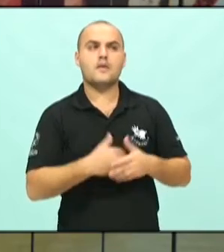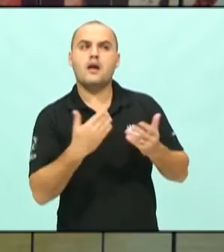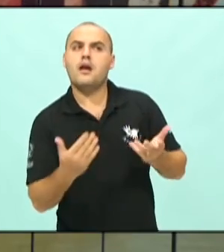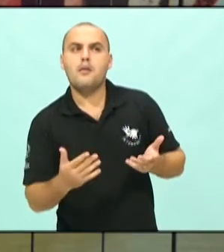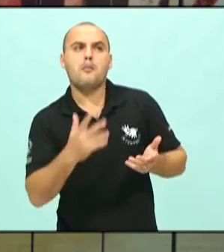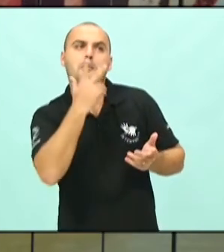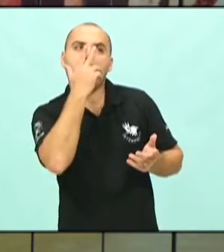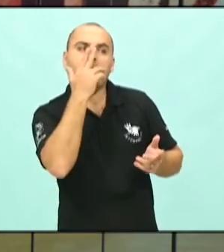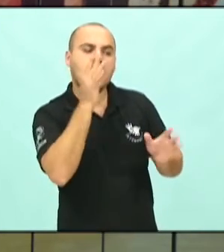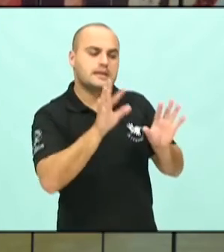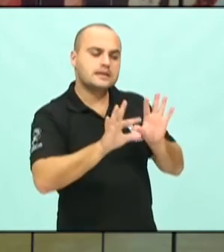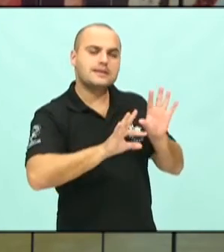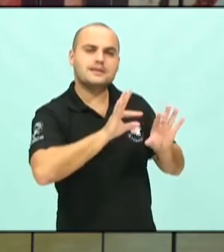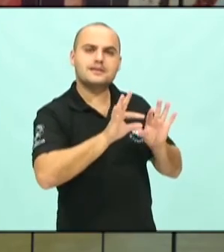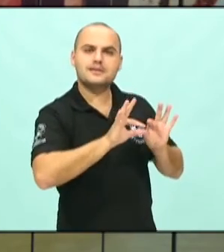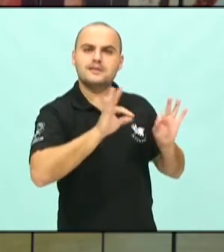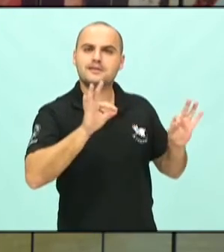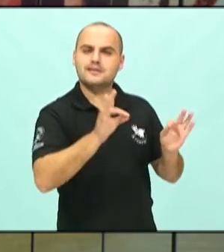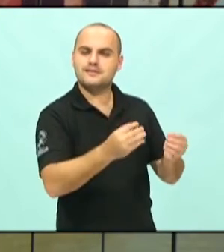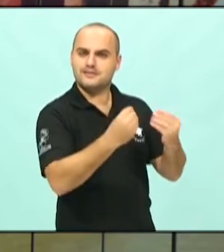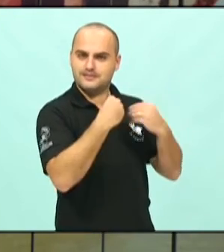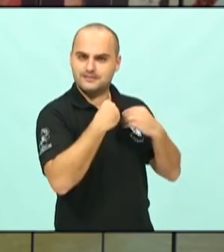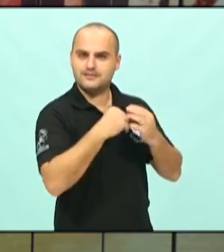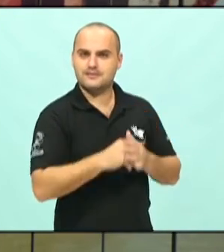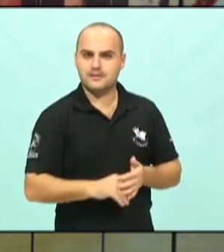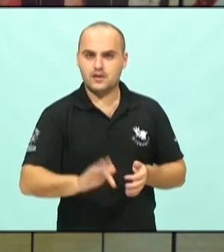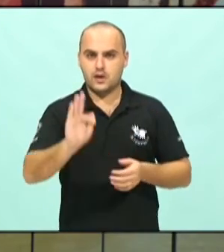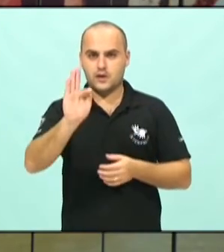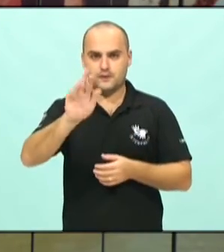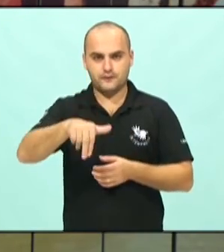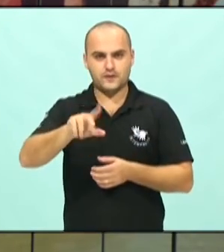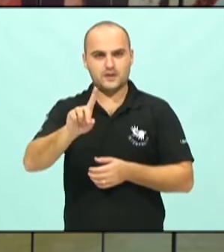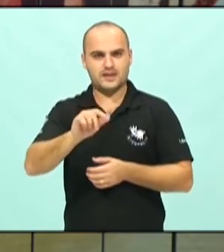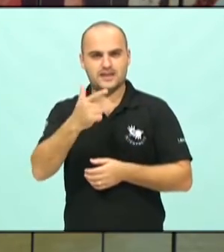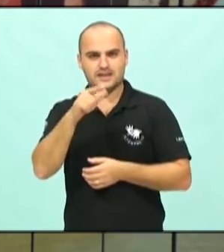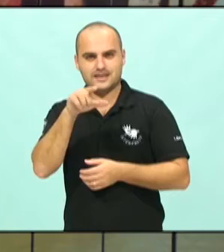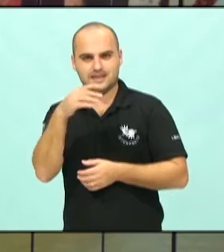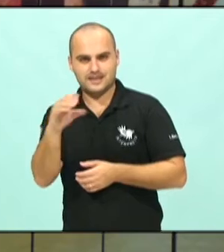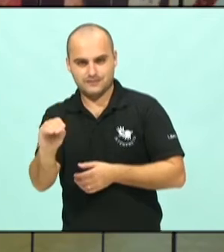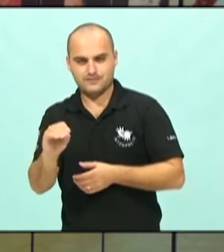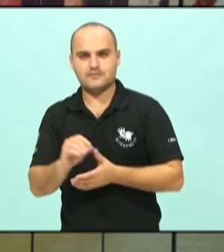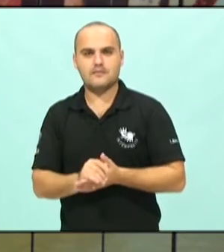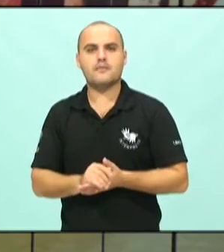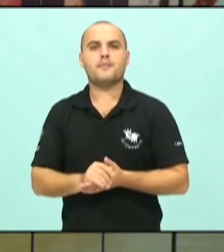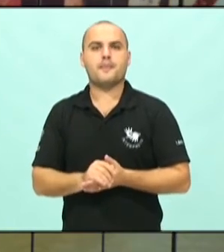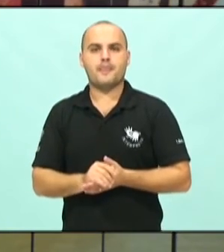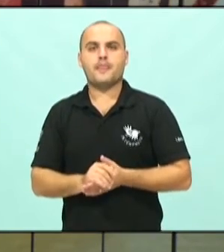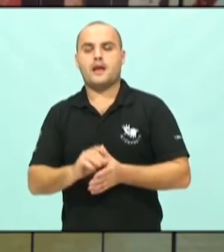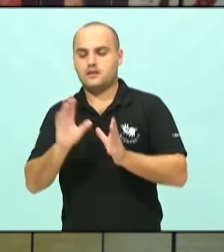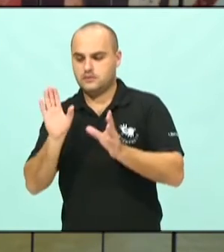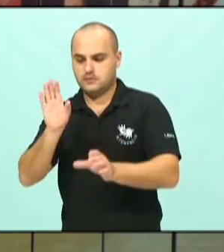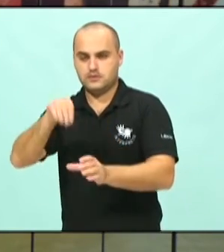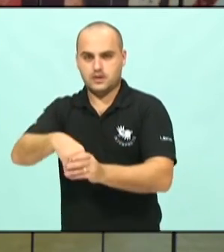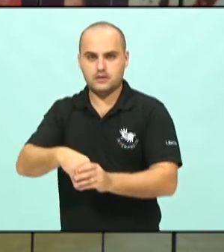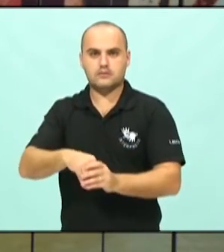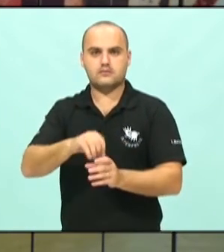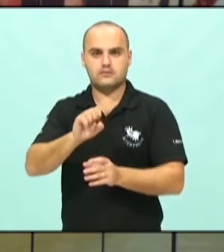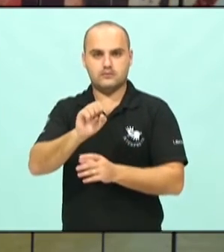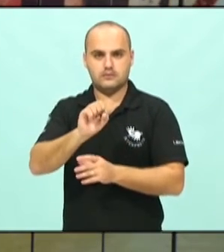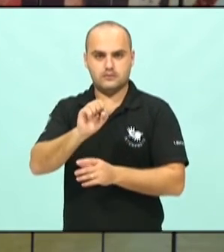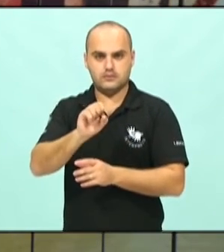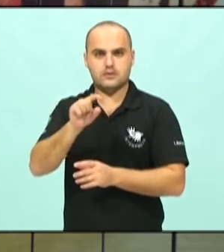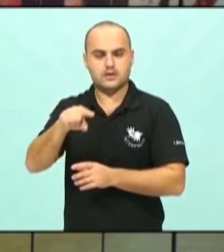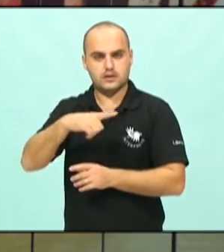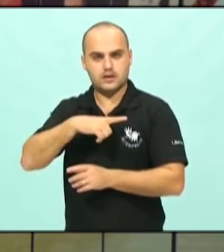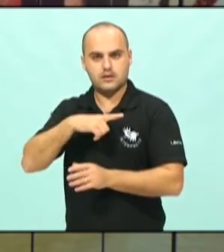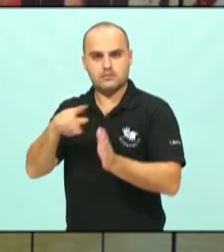eu digo assim, as fundações, né? Dentro das fundações, ela compactou dentro da superintendência das fundações, onde a gente tem o professor Normélio